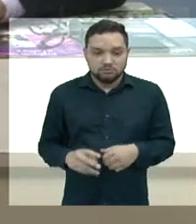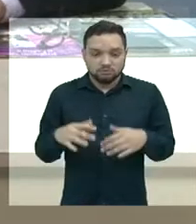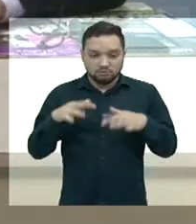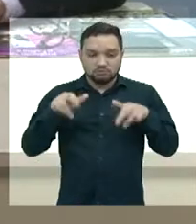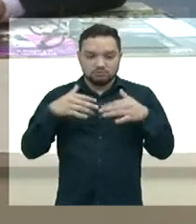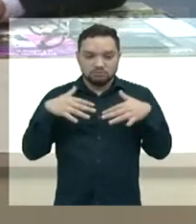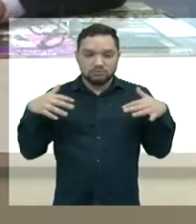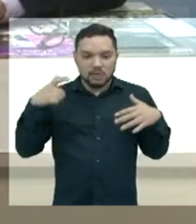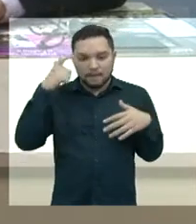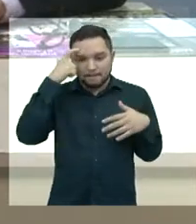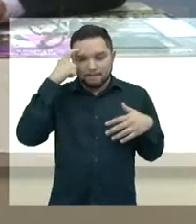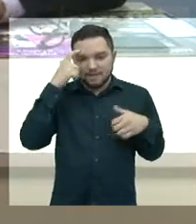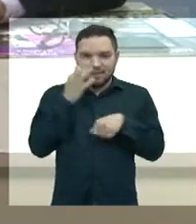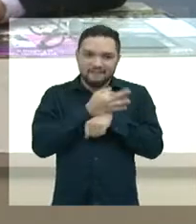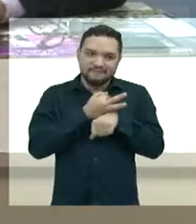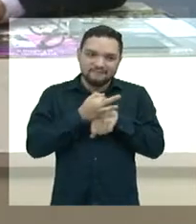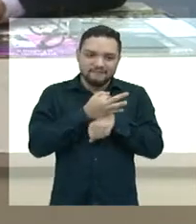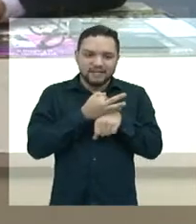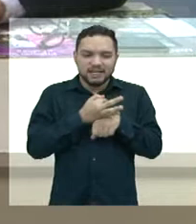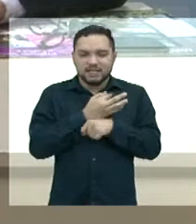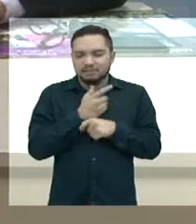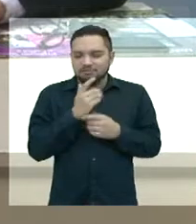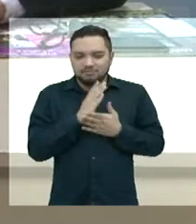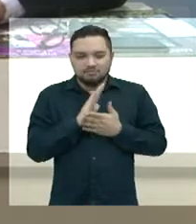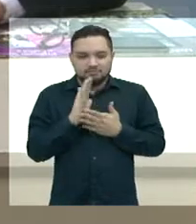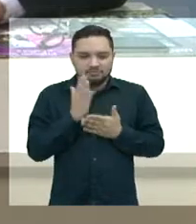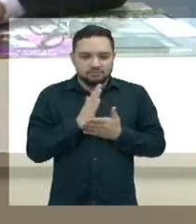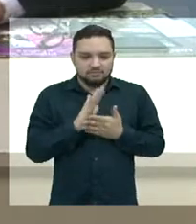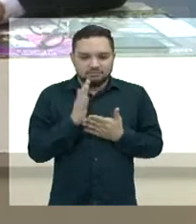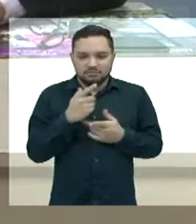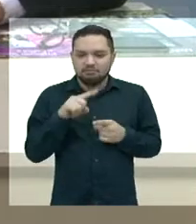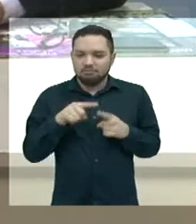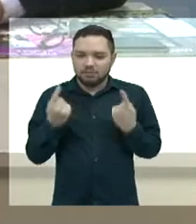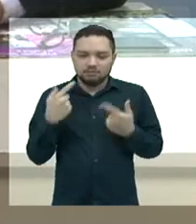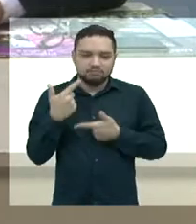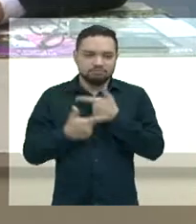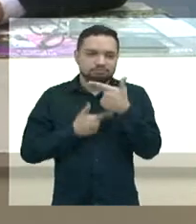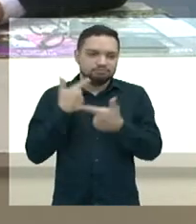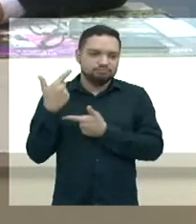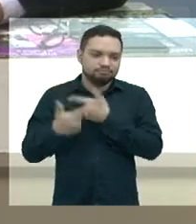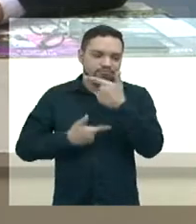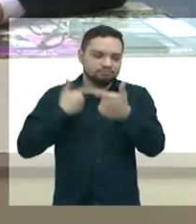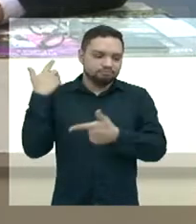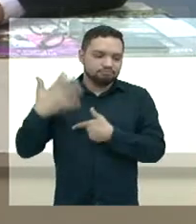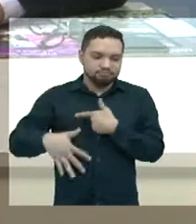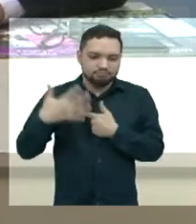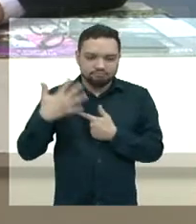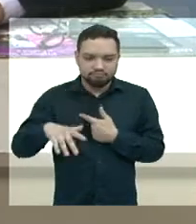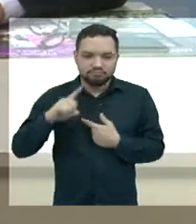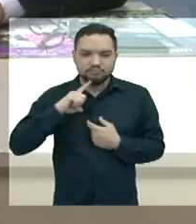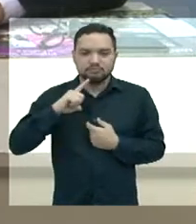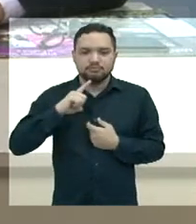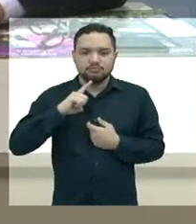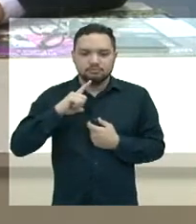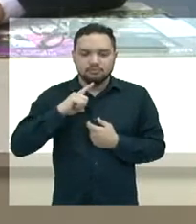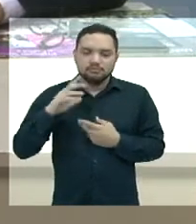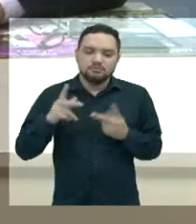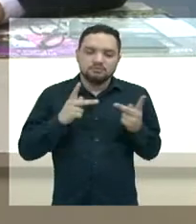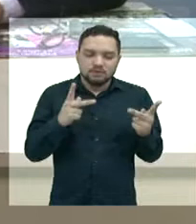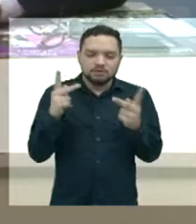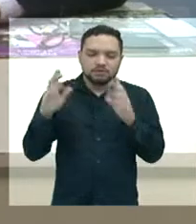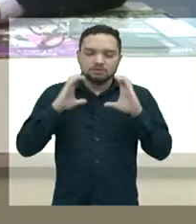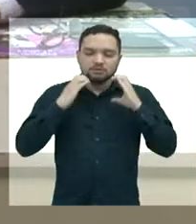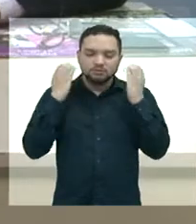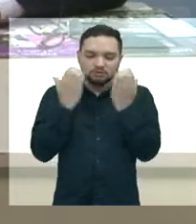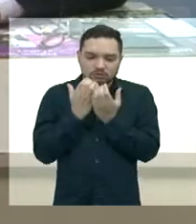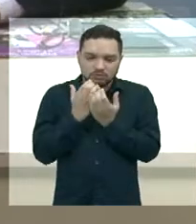pessoas pensam que o parlamentar tirou férias, mas tem muitas demandas a cuidar, a estar visitando comunidades,